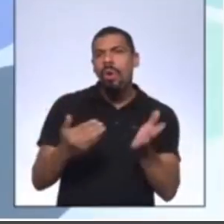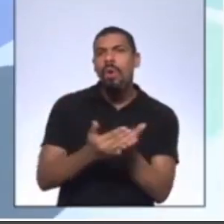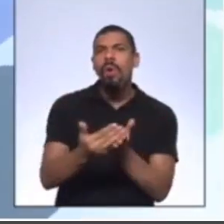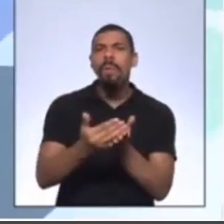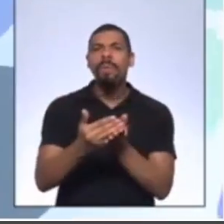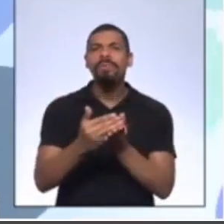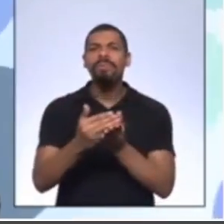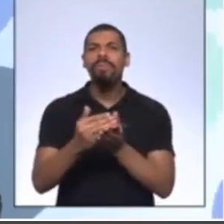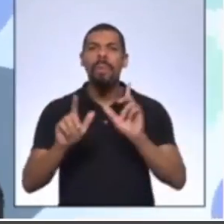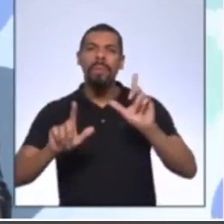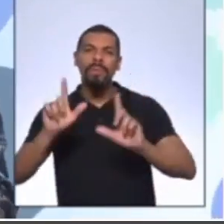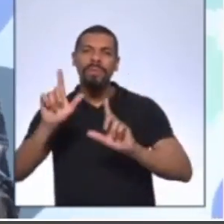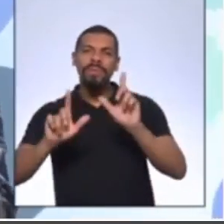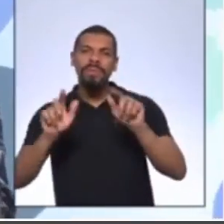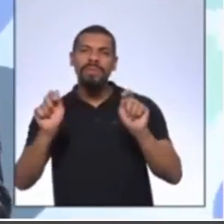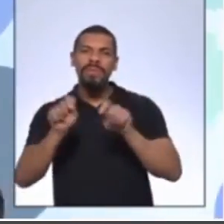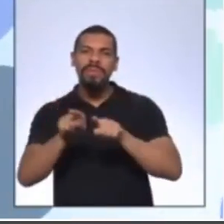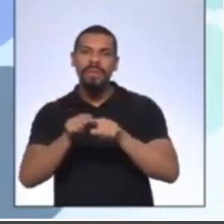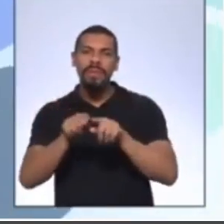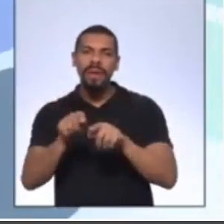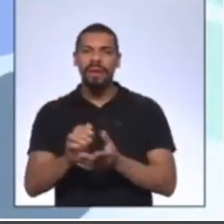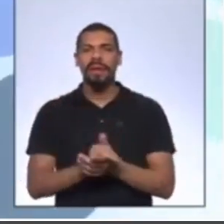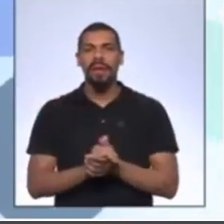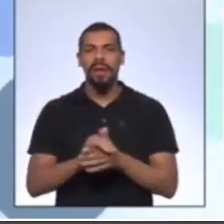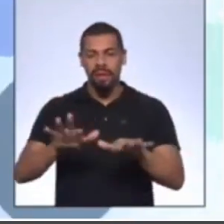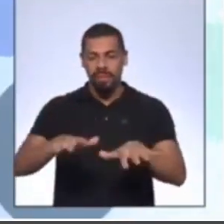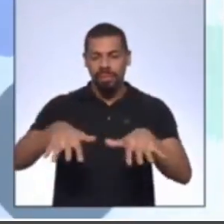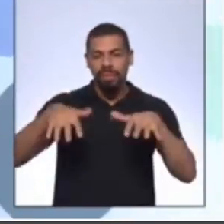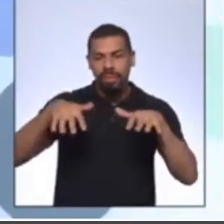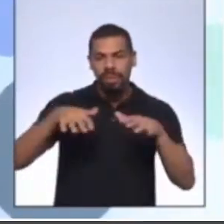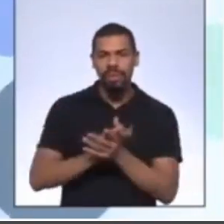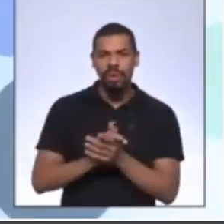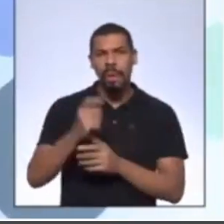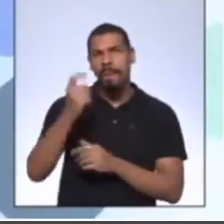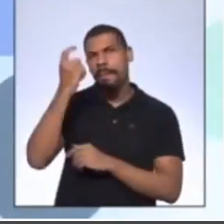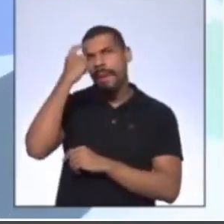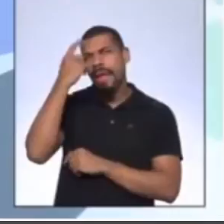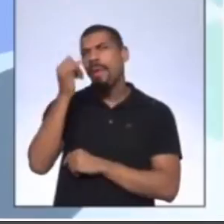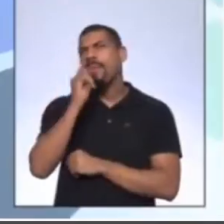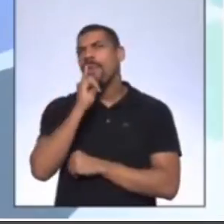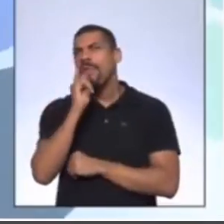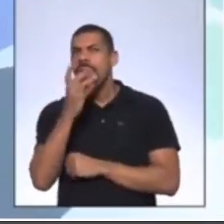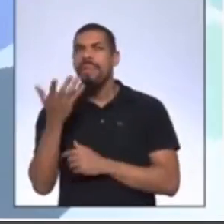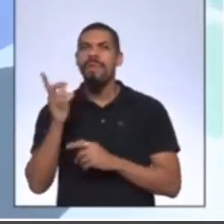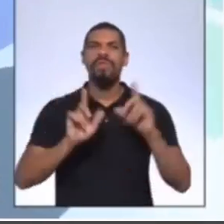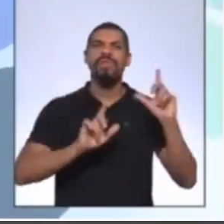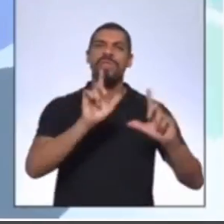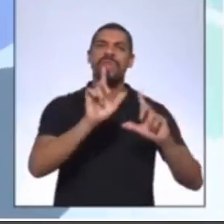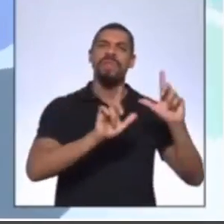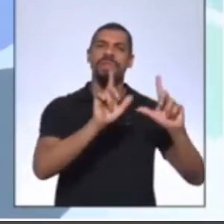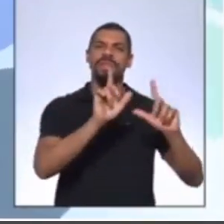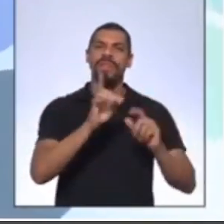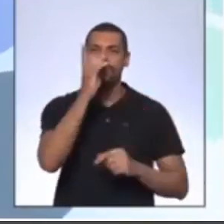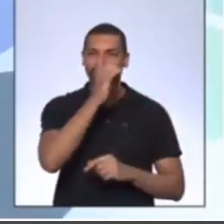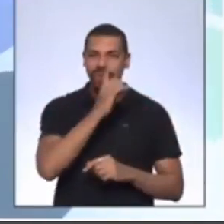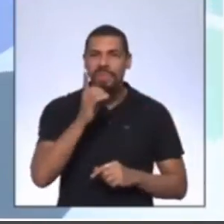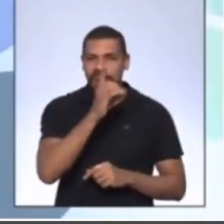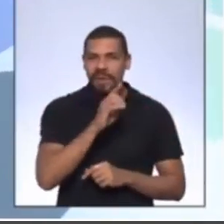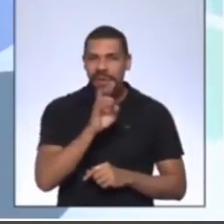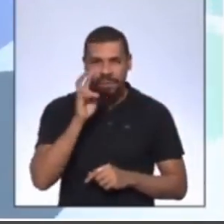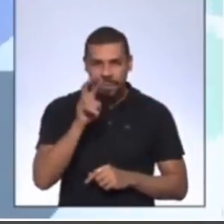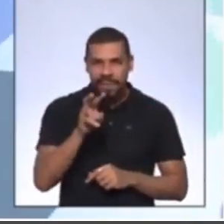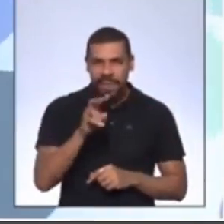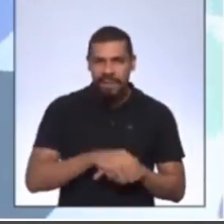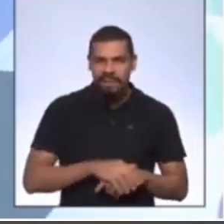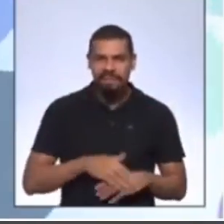programas de auditório a gente quando a gente fala para nós auditório a gente já pensa logo né no programa de televisivo de domingo né